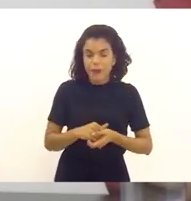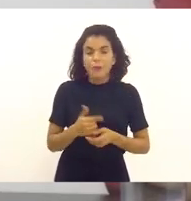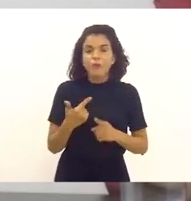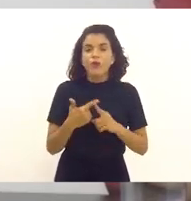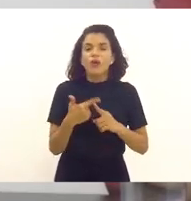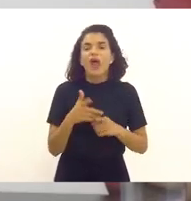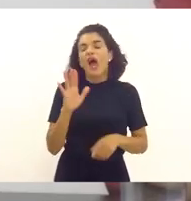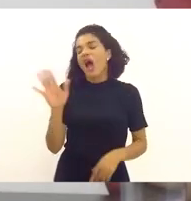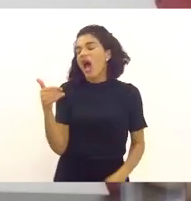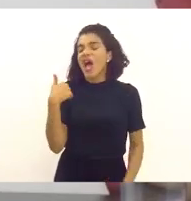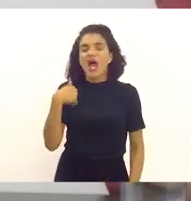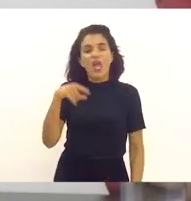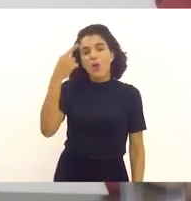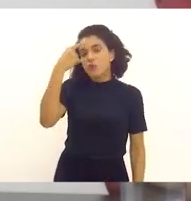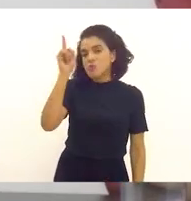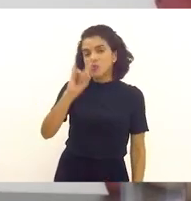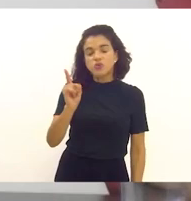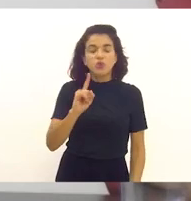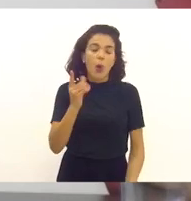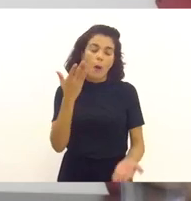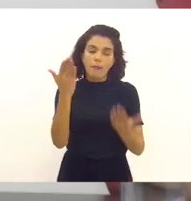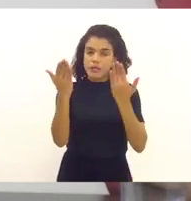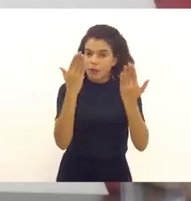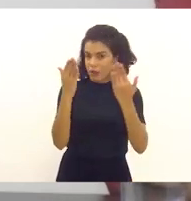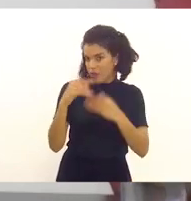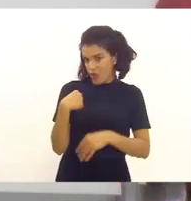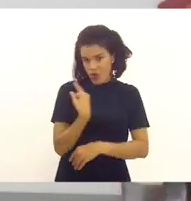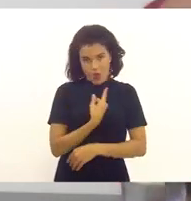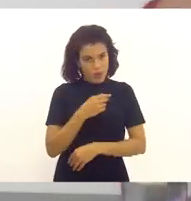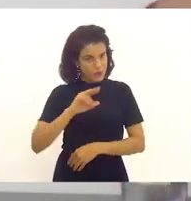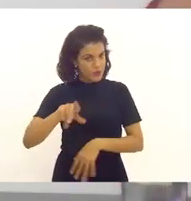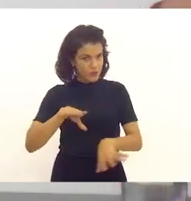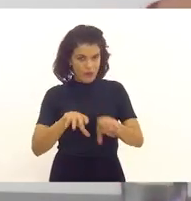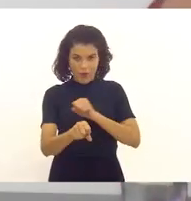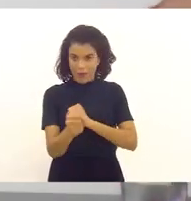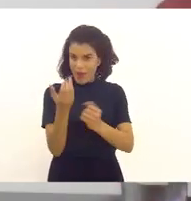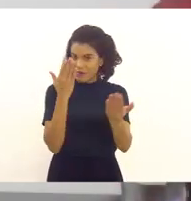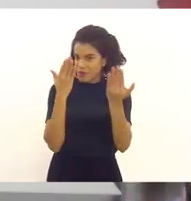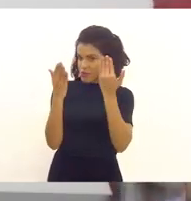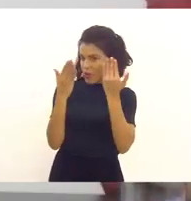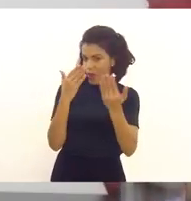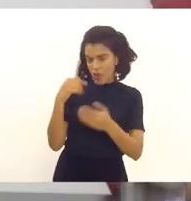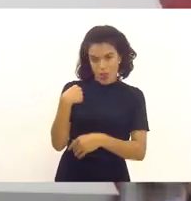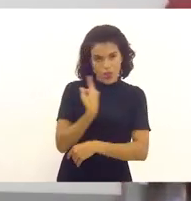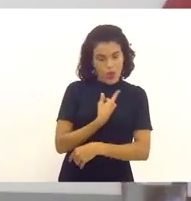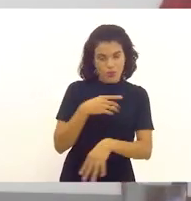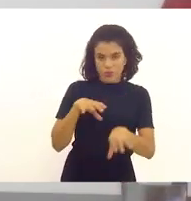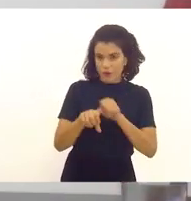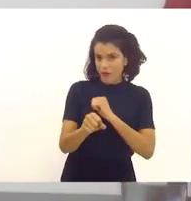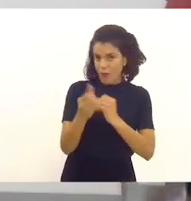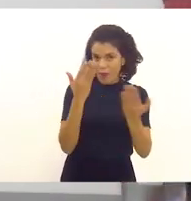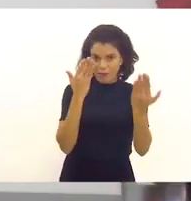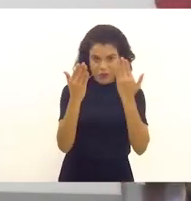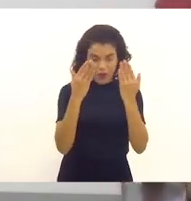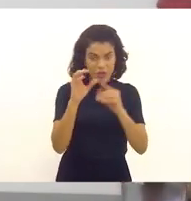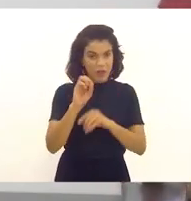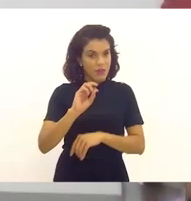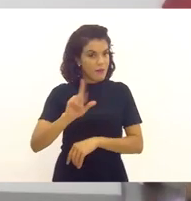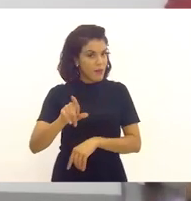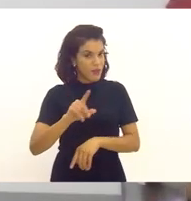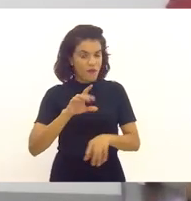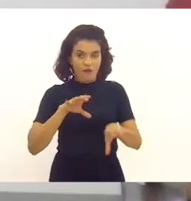que eles falam Ah mas eu não sou psicólogo Sim nós não somos psicólogos Nós não somos formados nem psicologia nem assistente